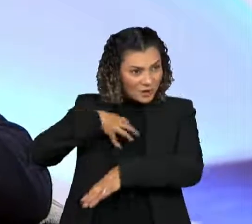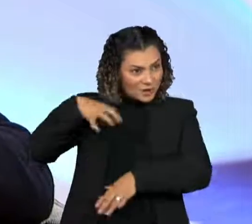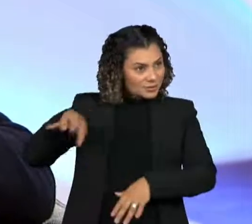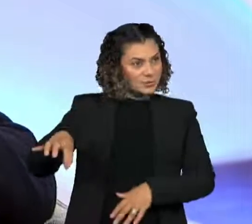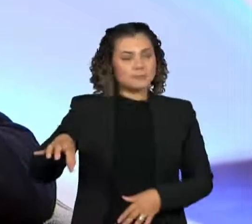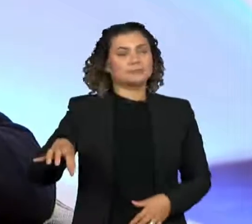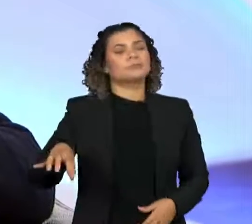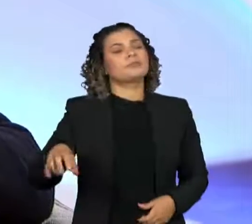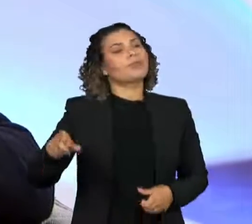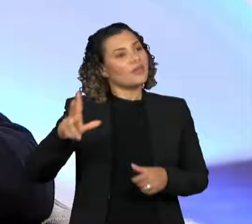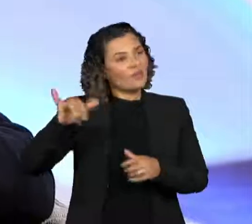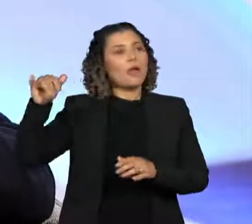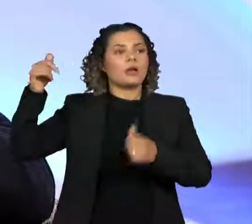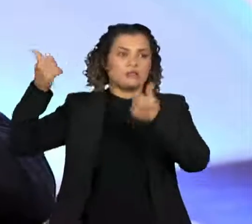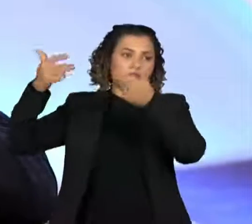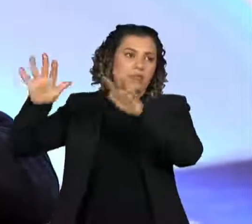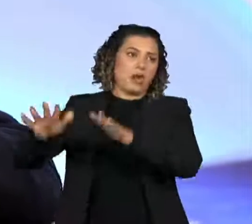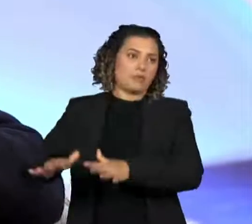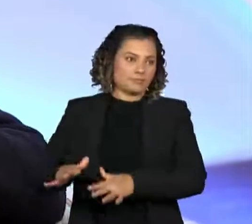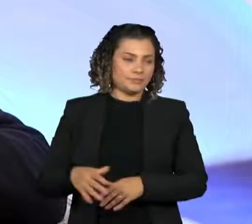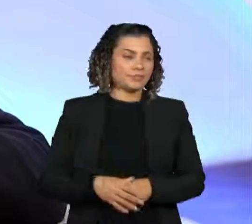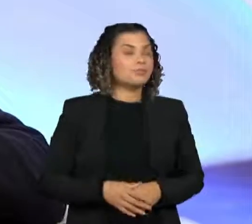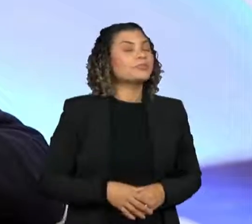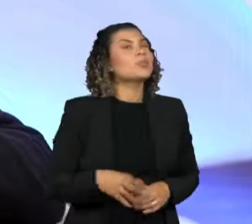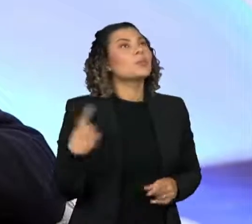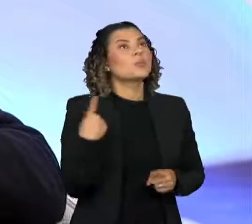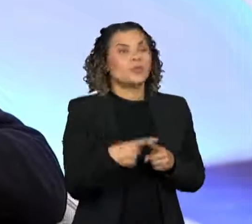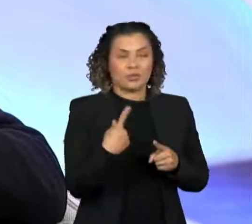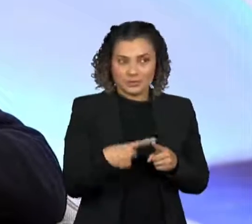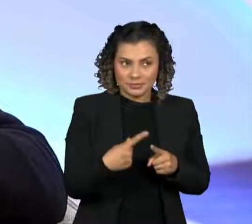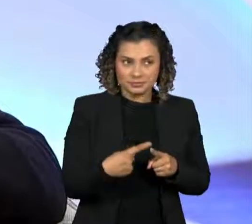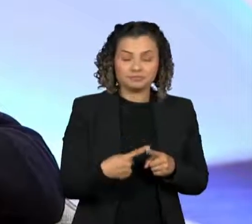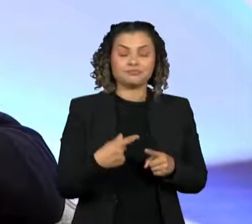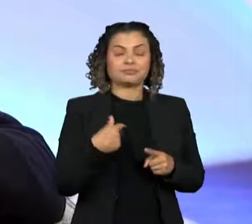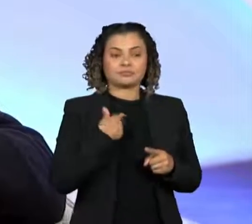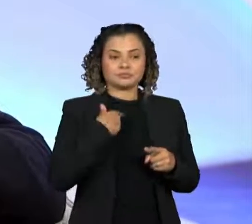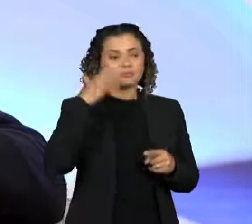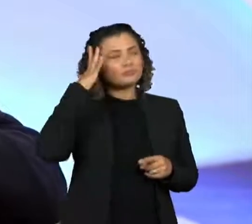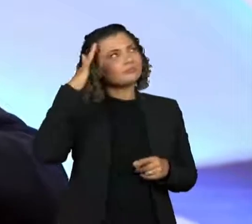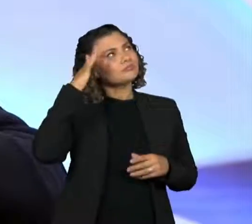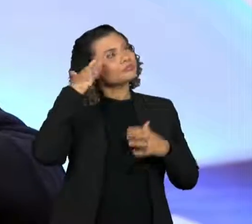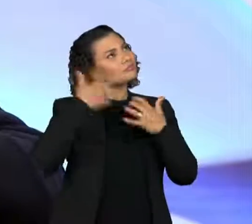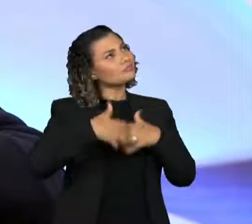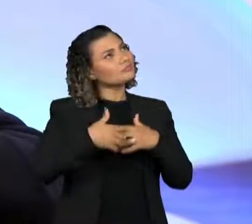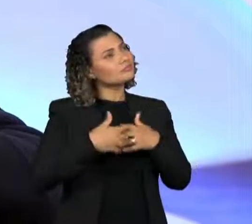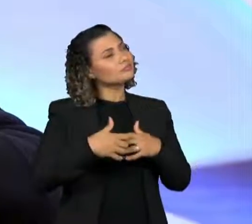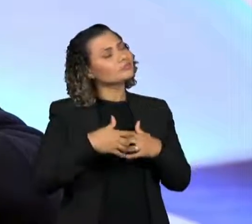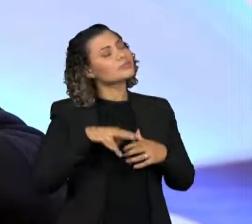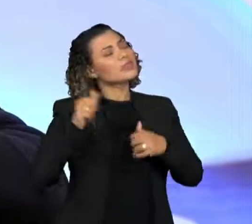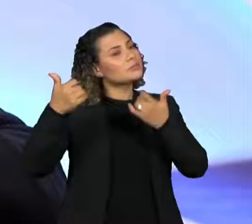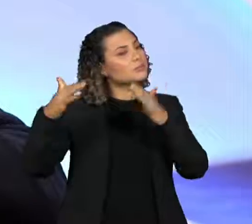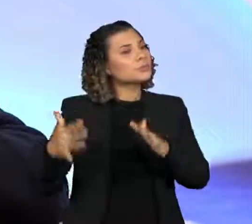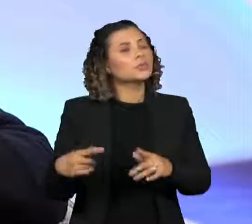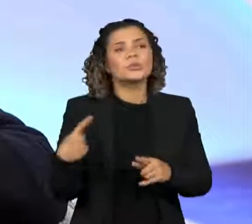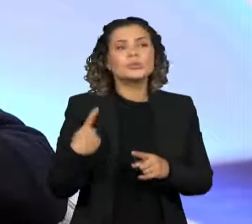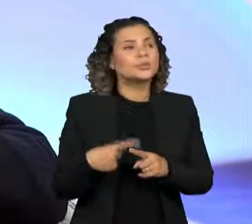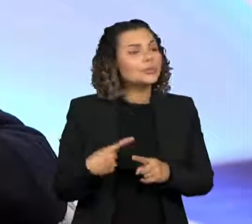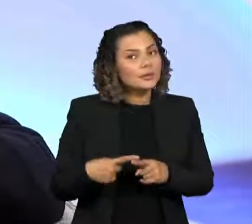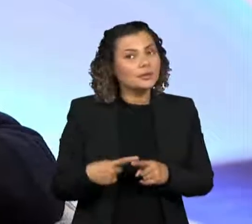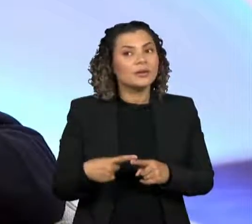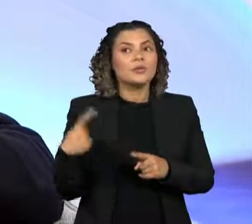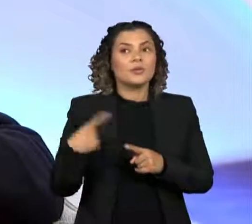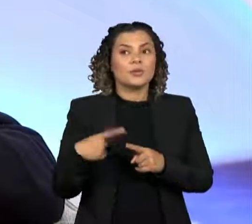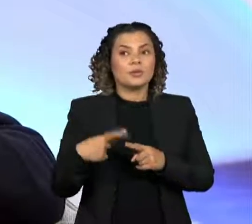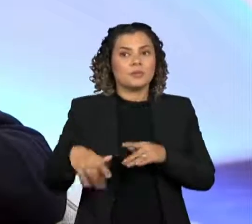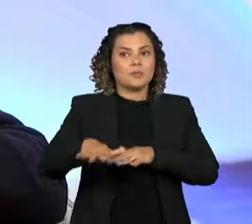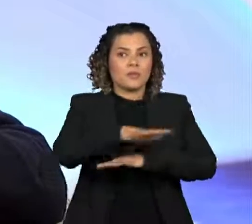tendem a declinar. O primeiro aspecto que me faz pensar que eles vão declinar é o fato de que